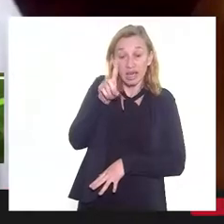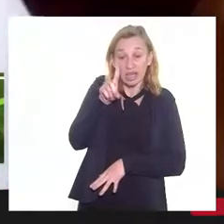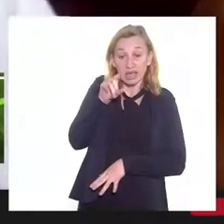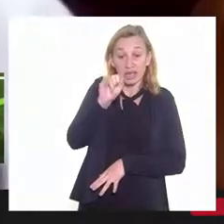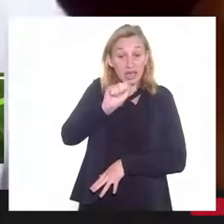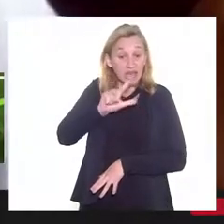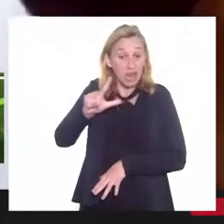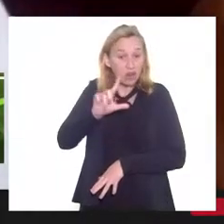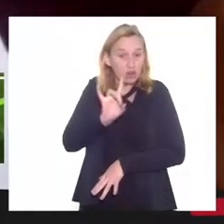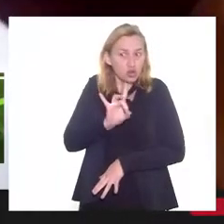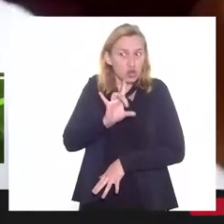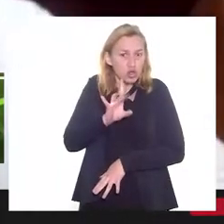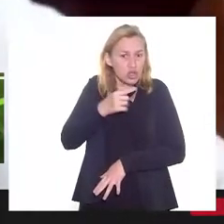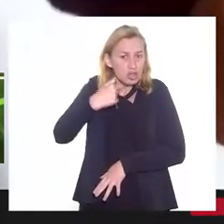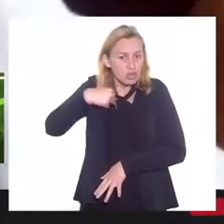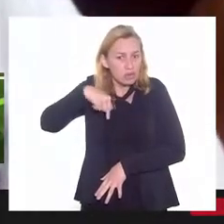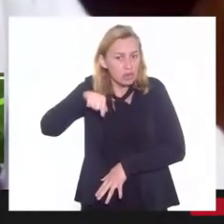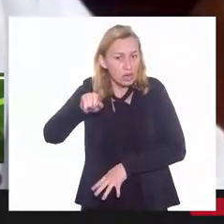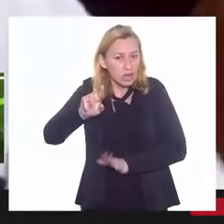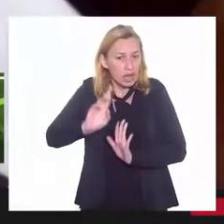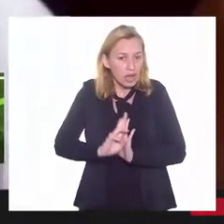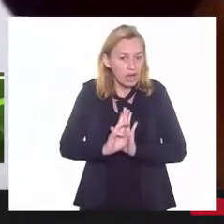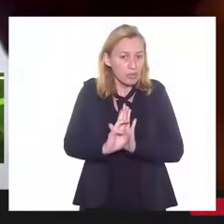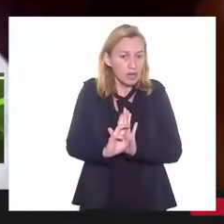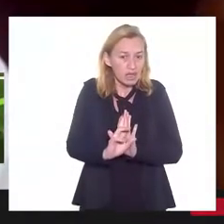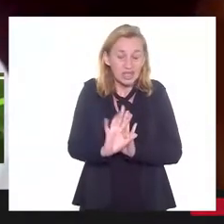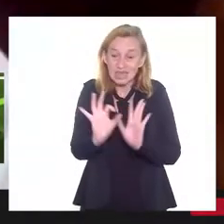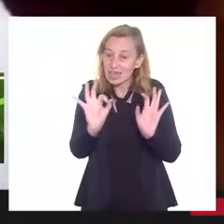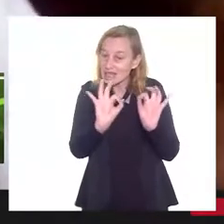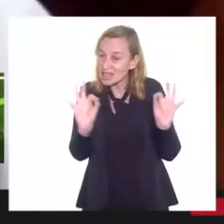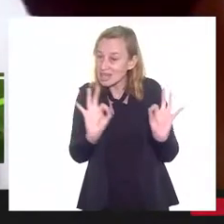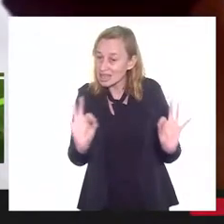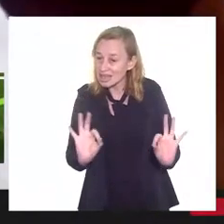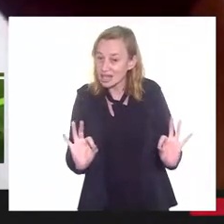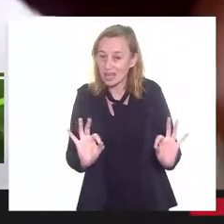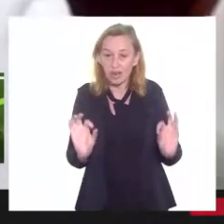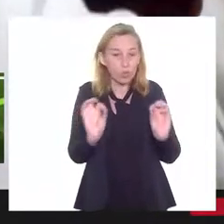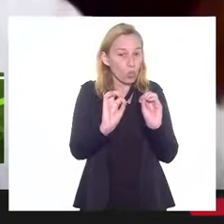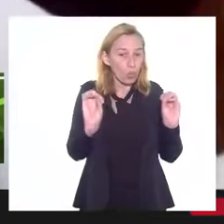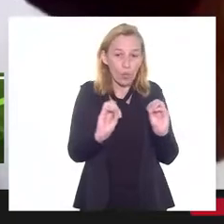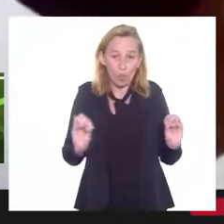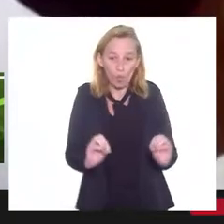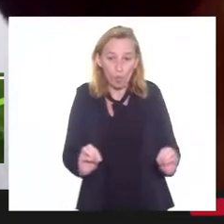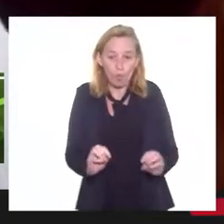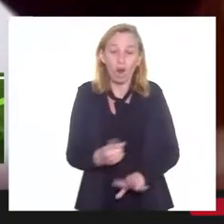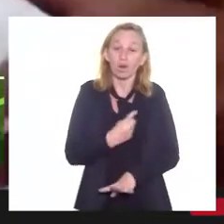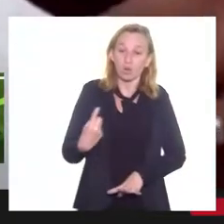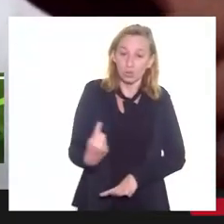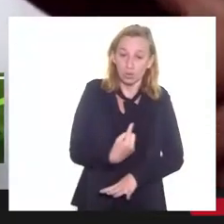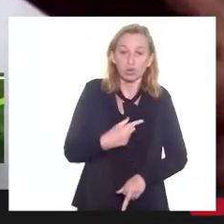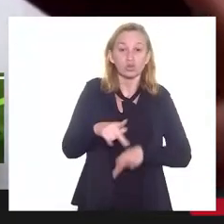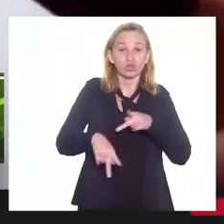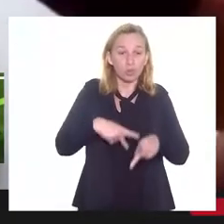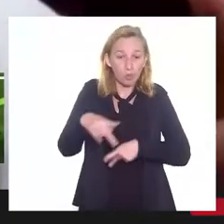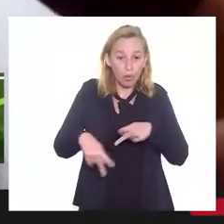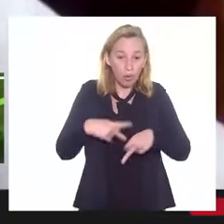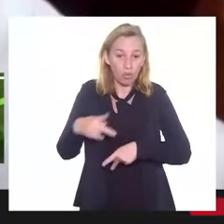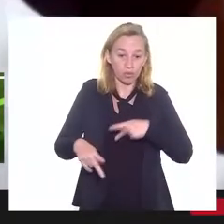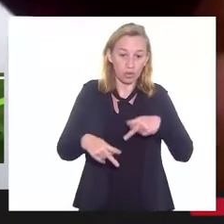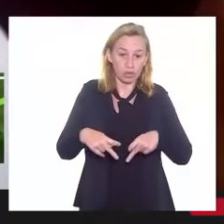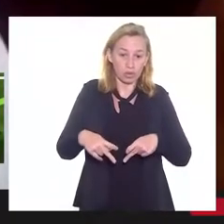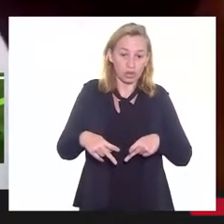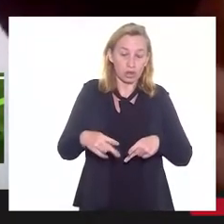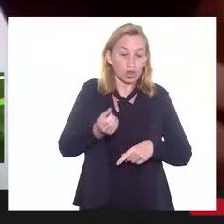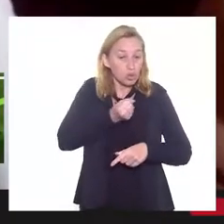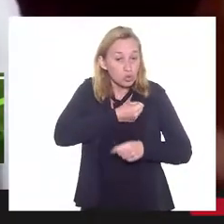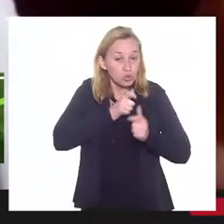lá sozinho não leva a representante de um em um o nosso povo é que é a